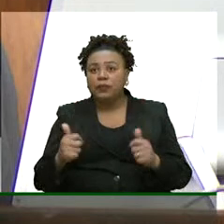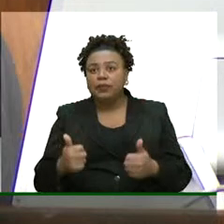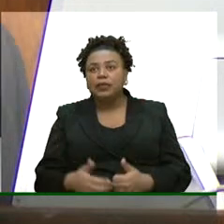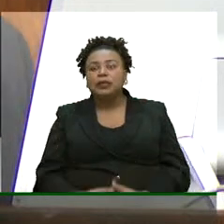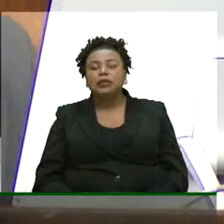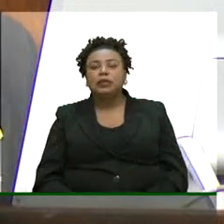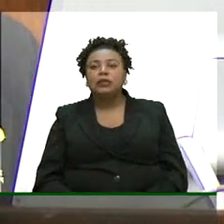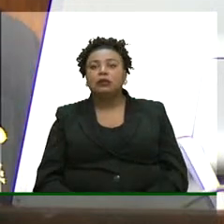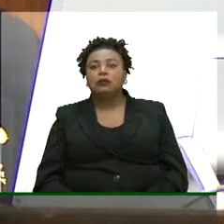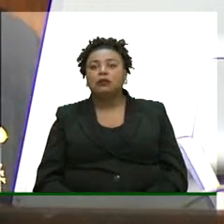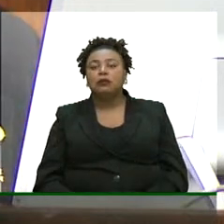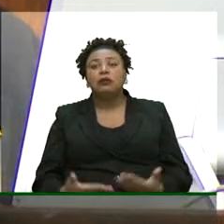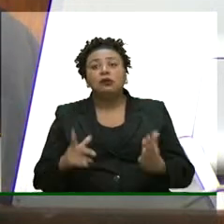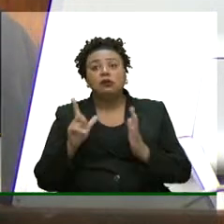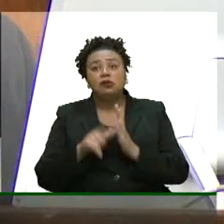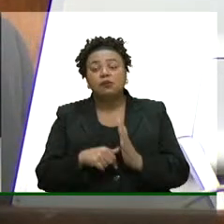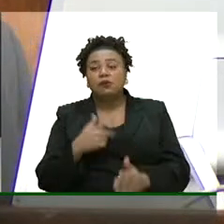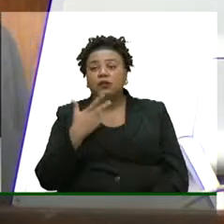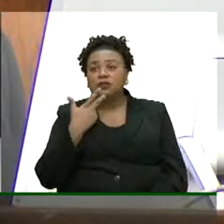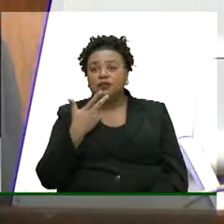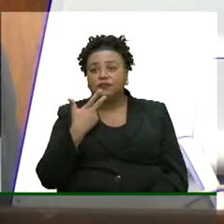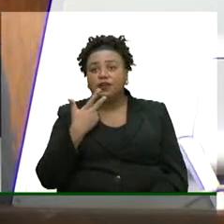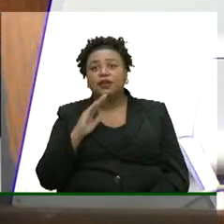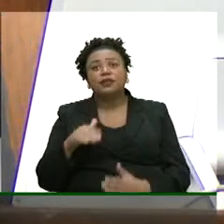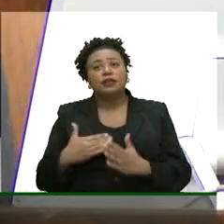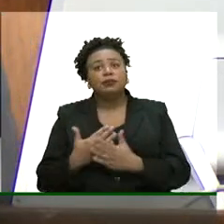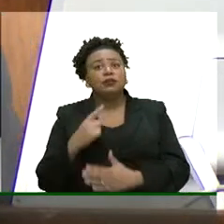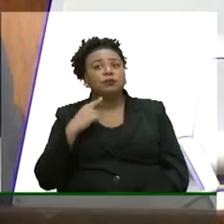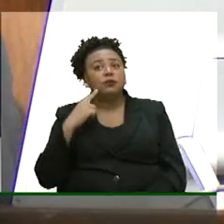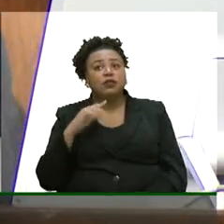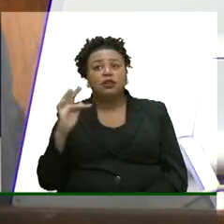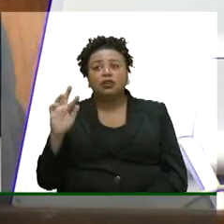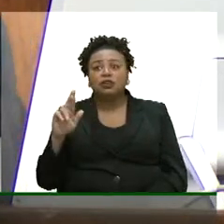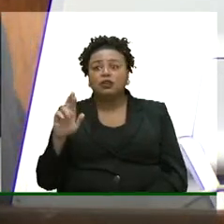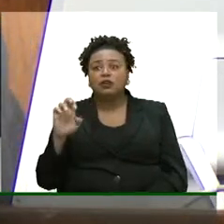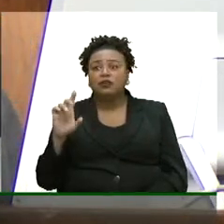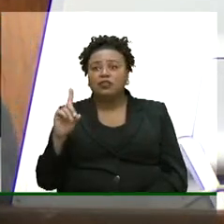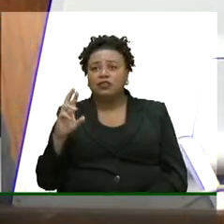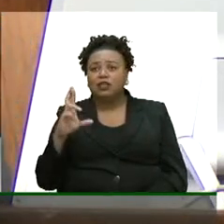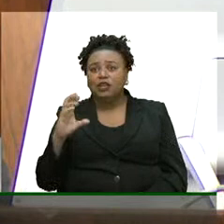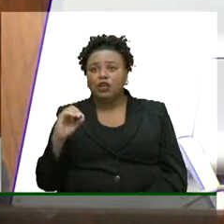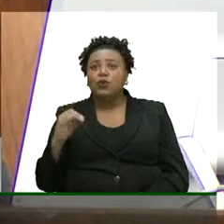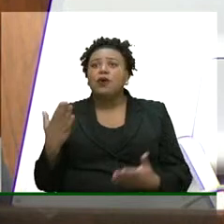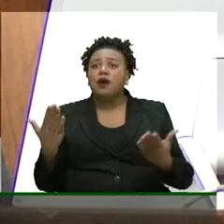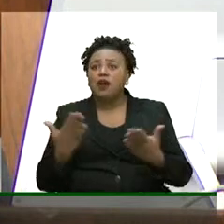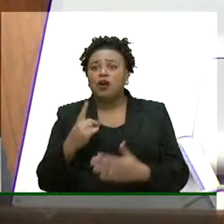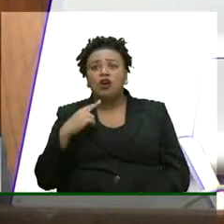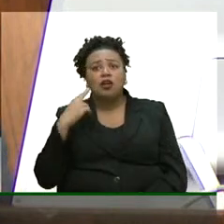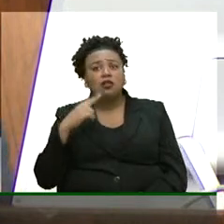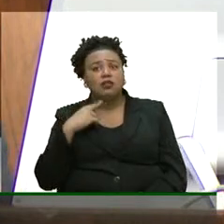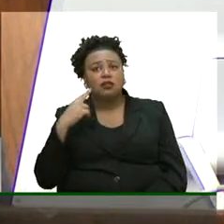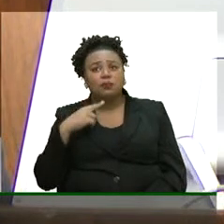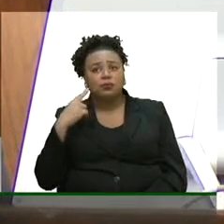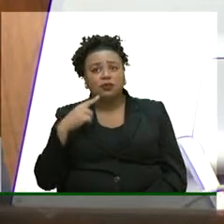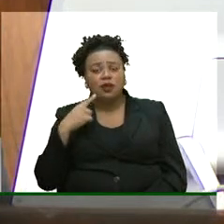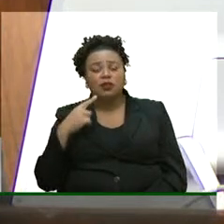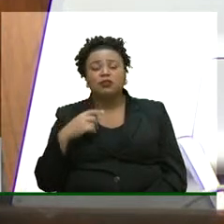Eu agora, após a manifestação, no encaminhamento do deputado Frederico Antunes, passo ao deputado